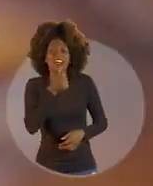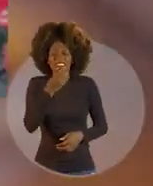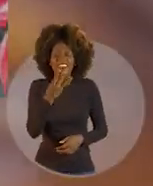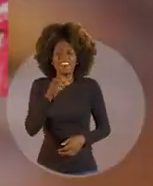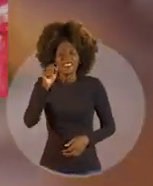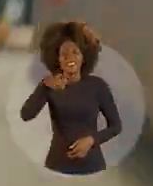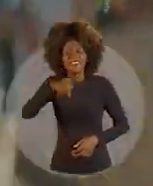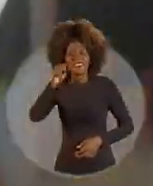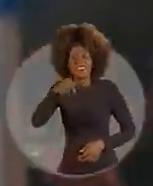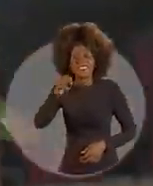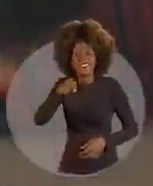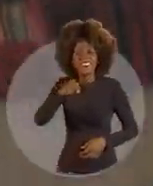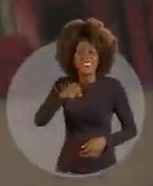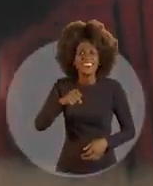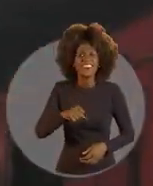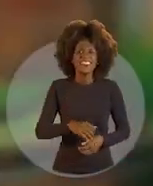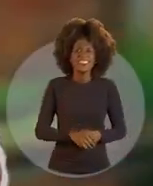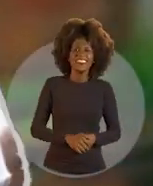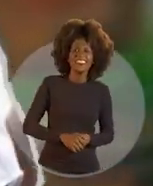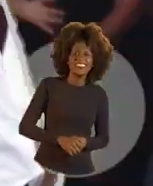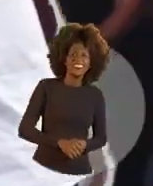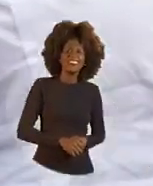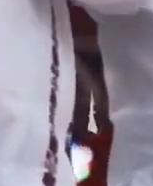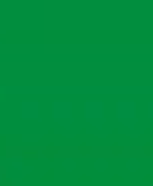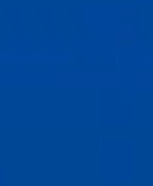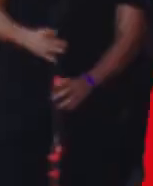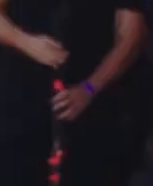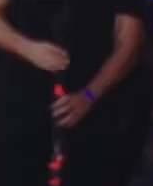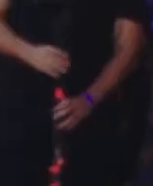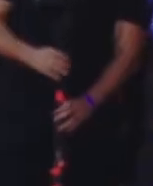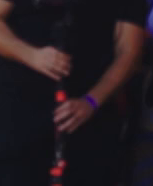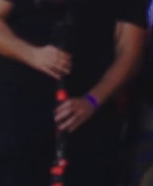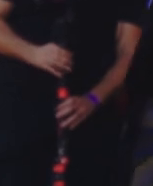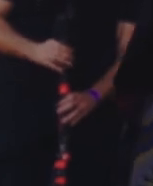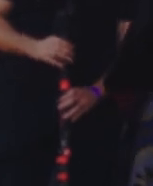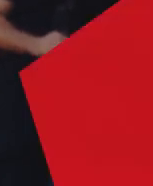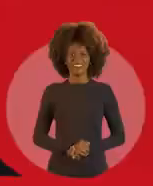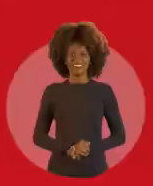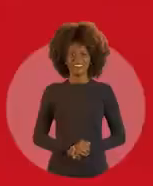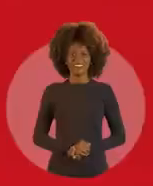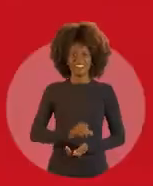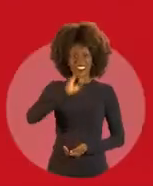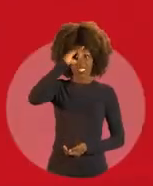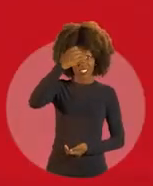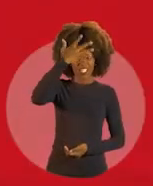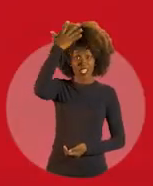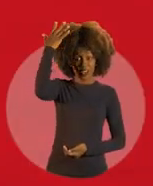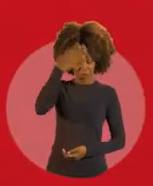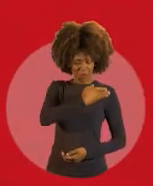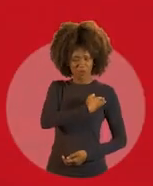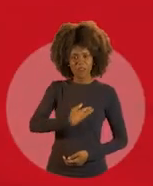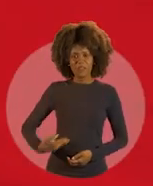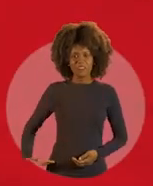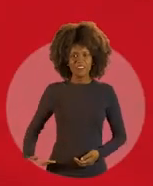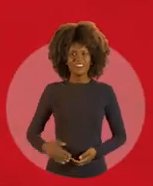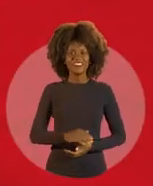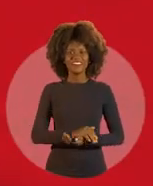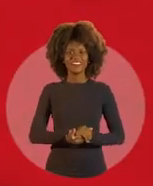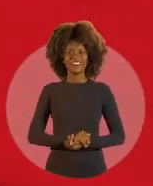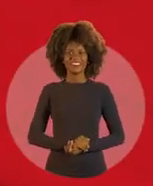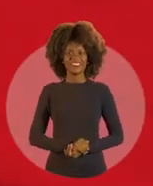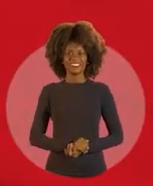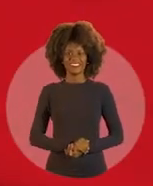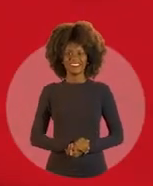com 13 sem voltar pra trás. Jerônimo, governador.